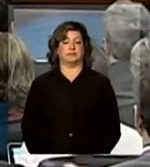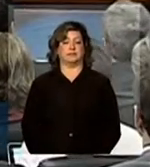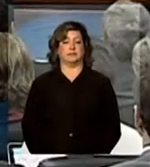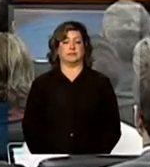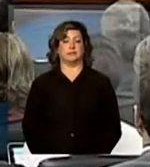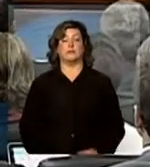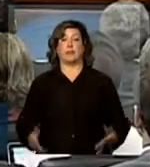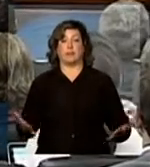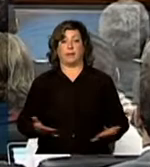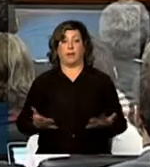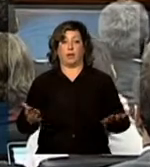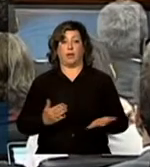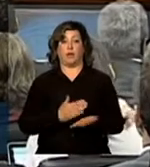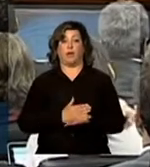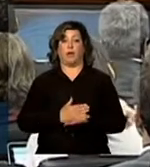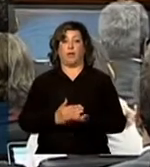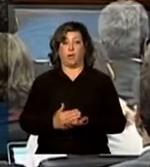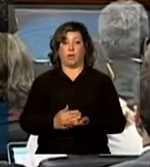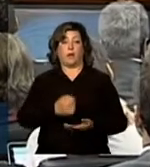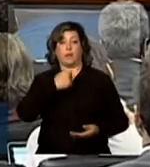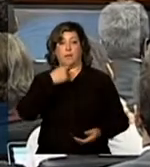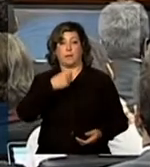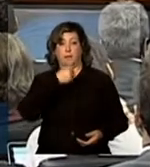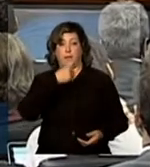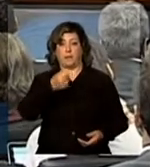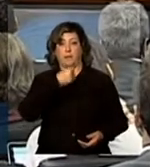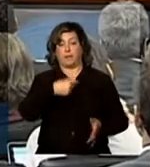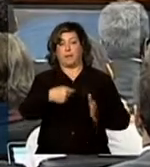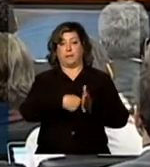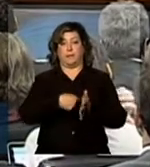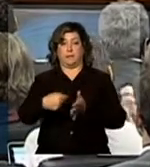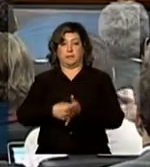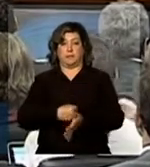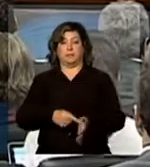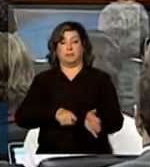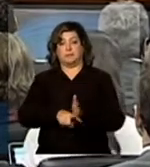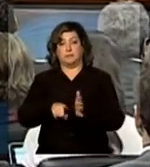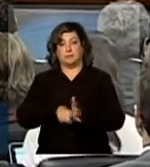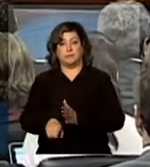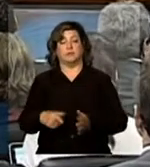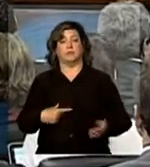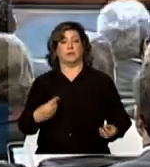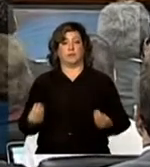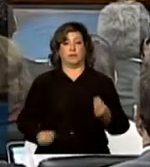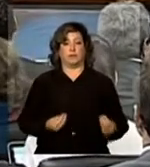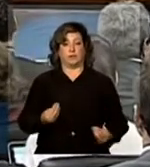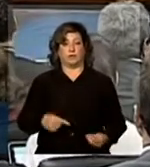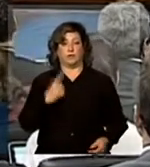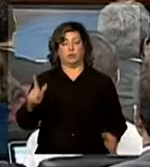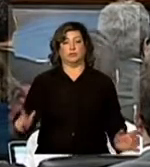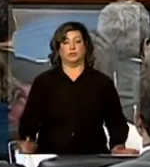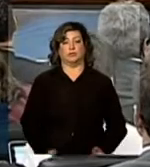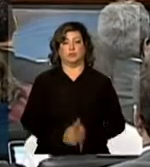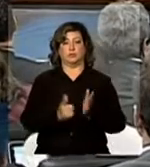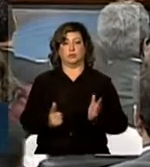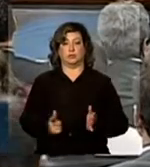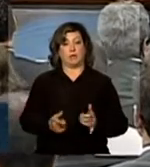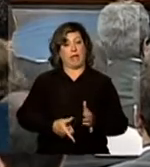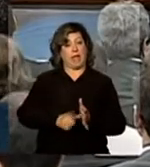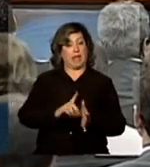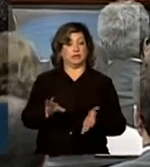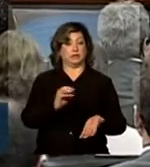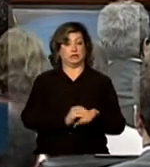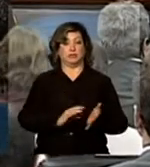Daremos início agora à coletiva de imprensa, com as perguntas garantidas aos jornalistas previamente